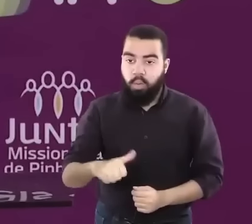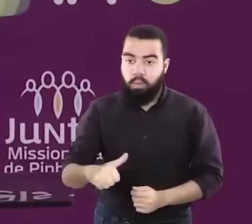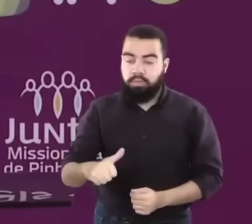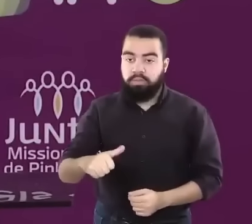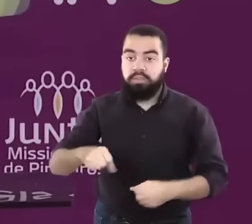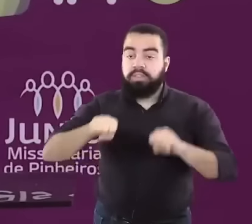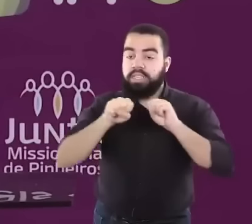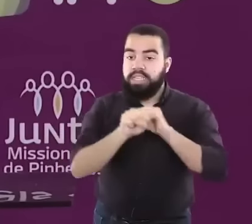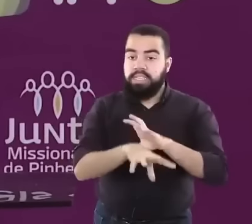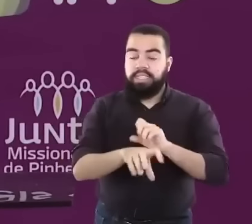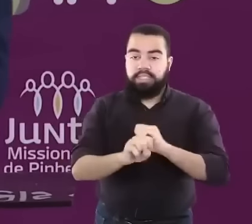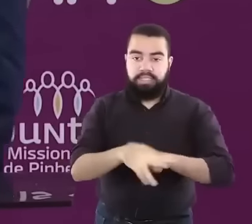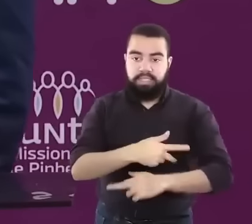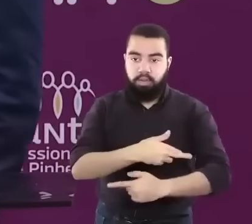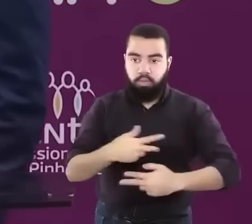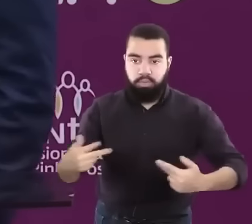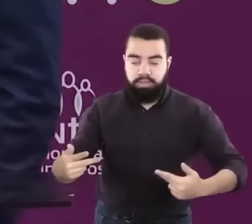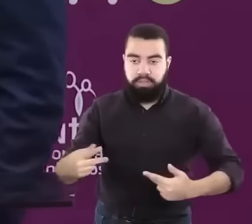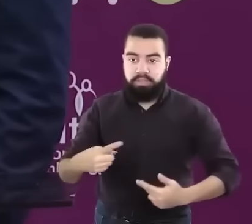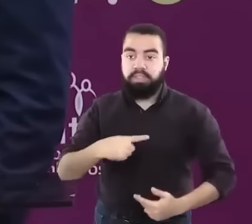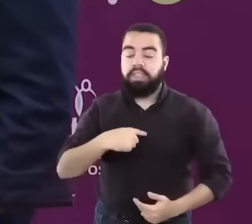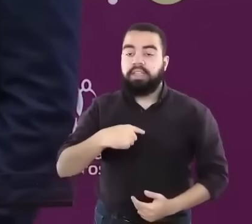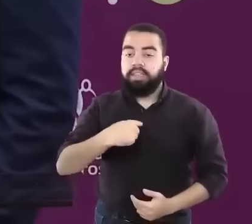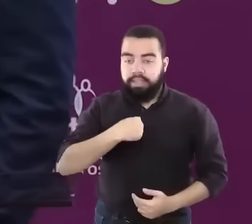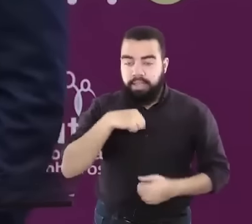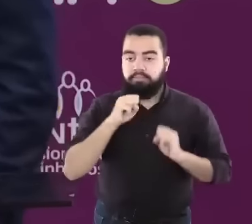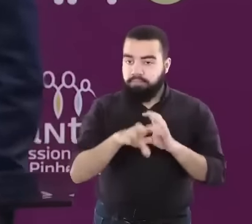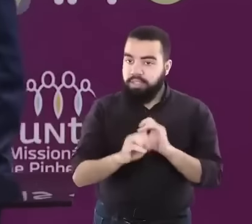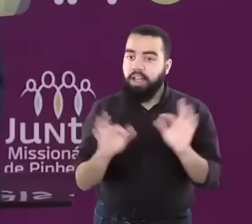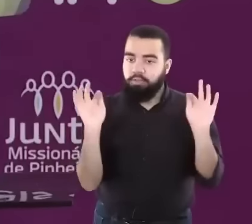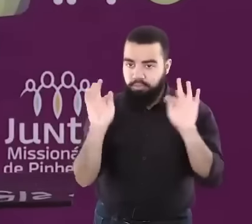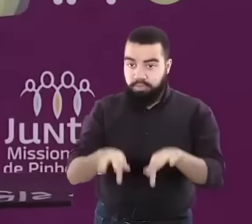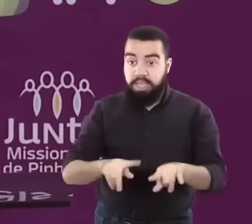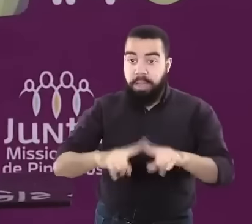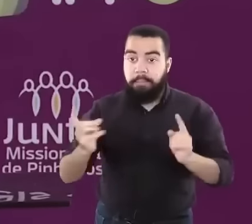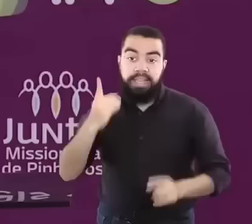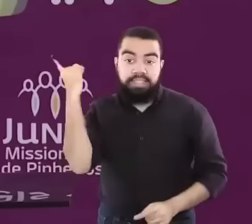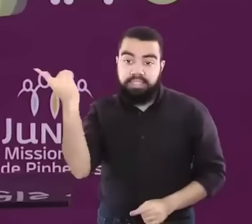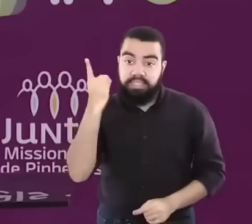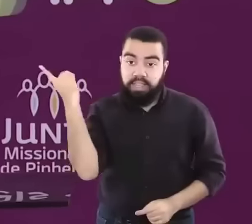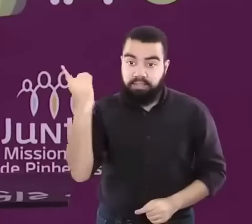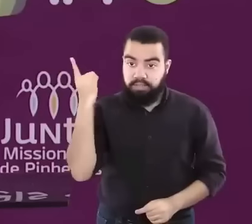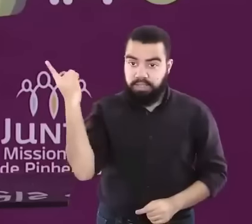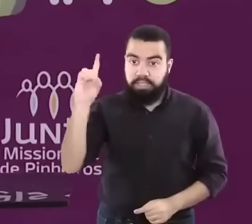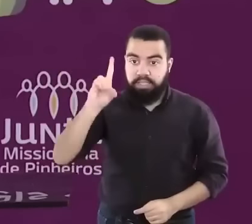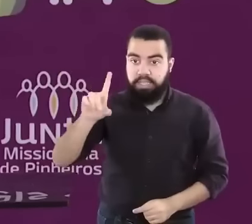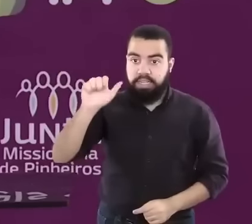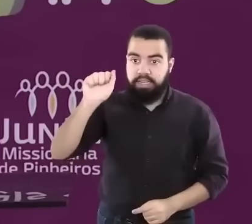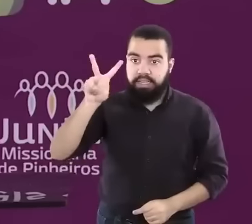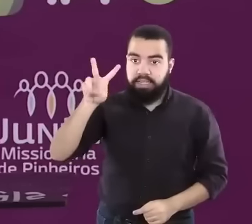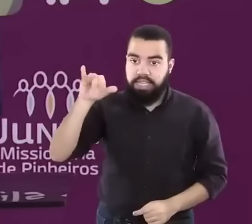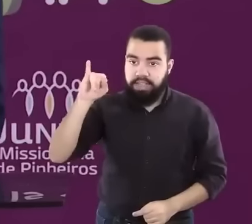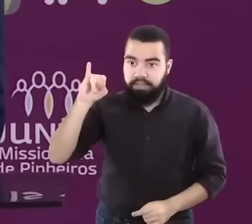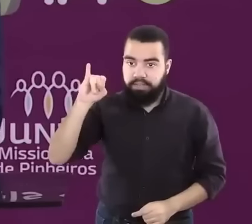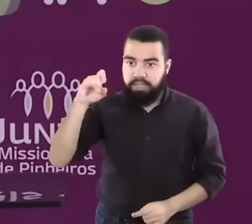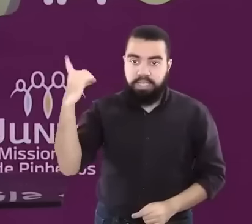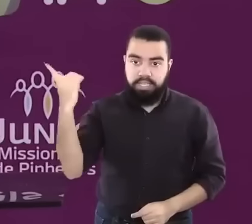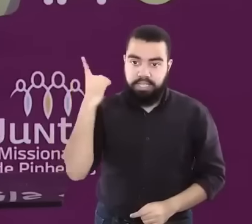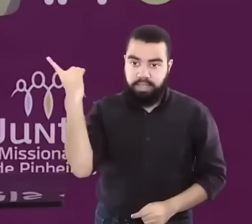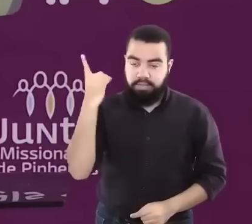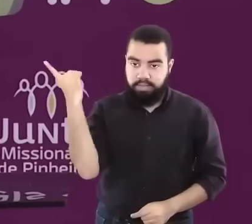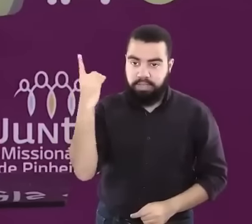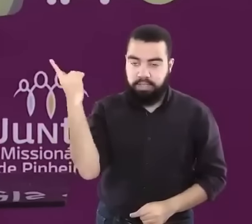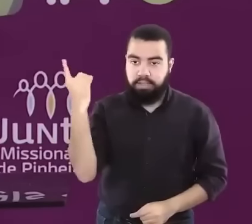deixar pro final mas o salmista Davi vai colocar por